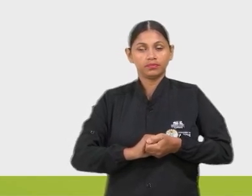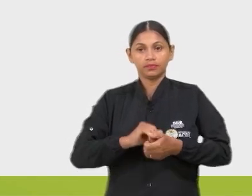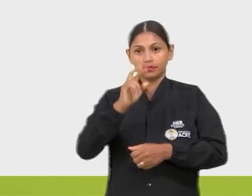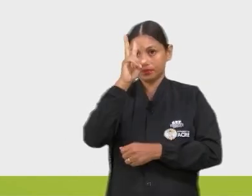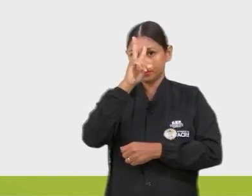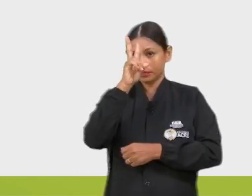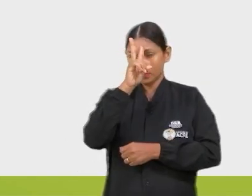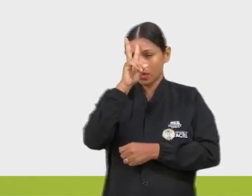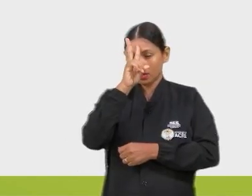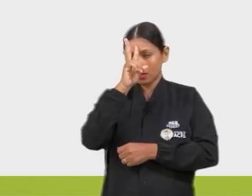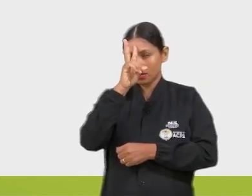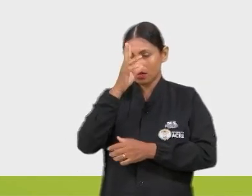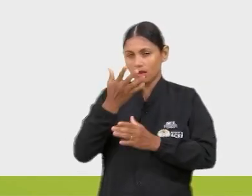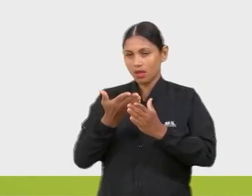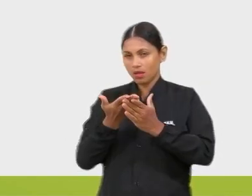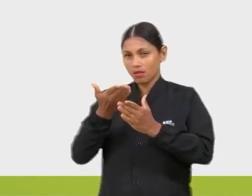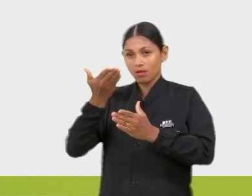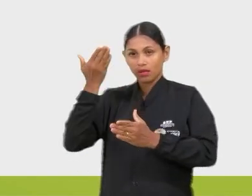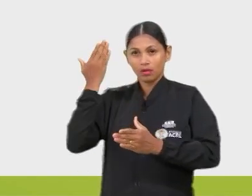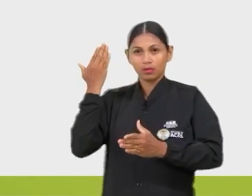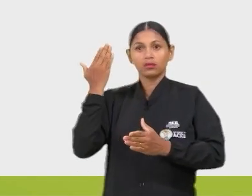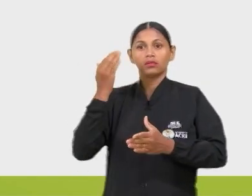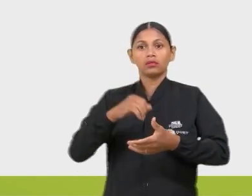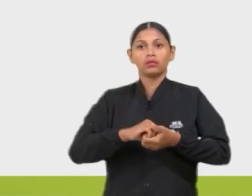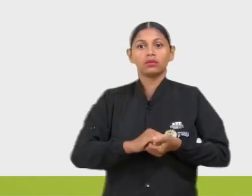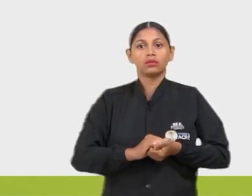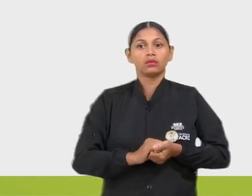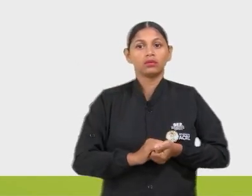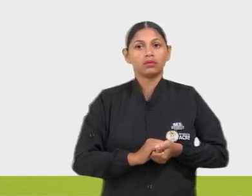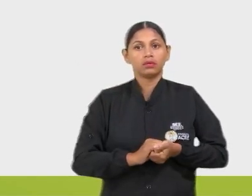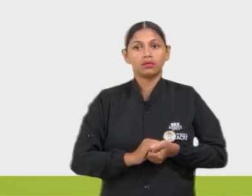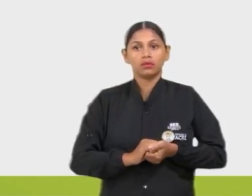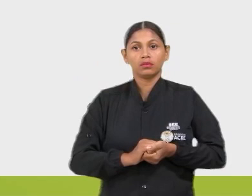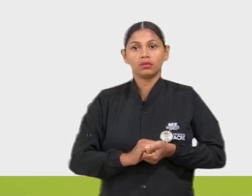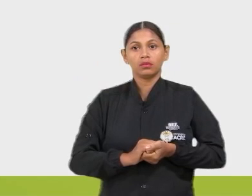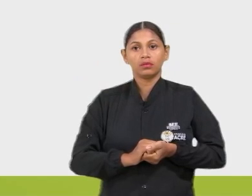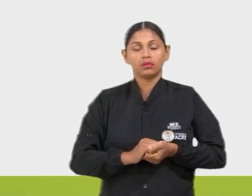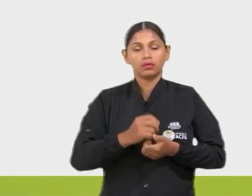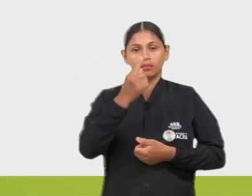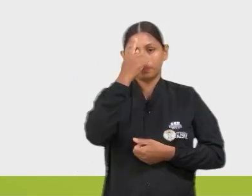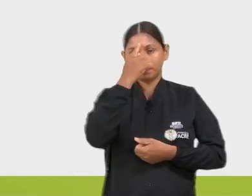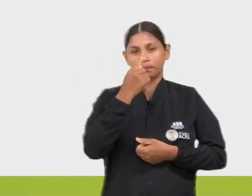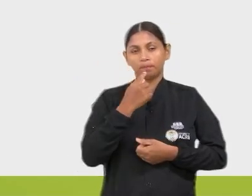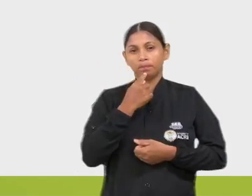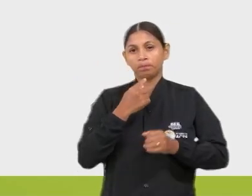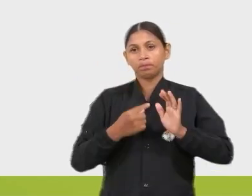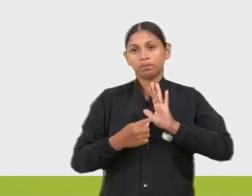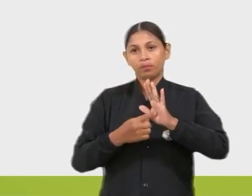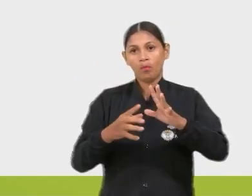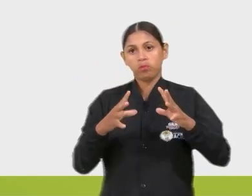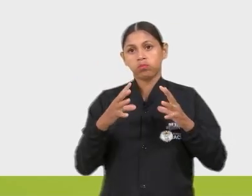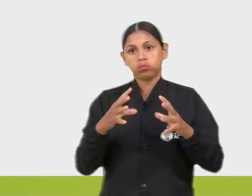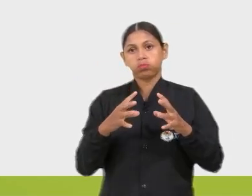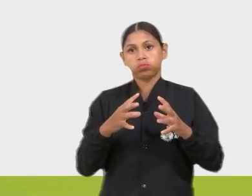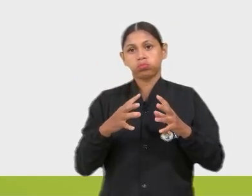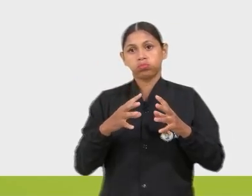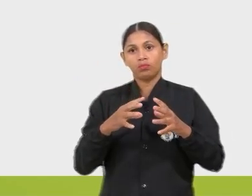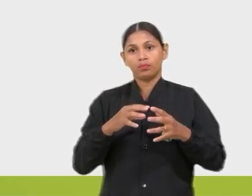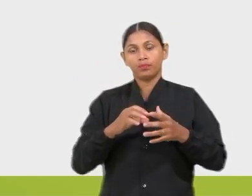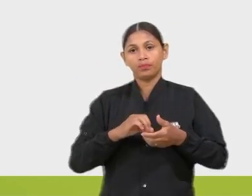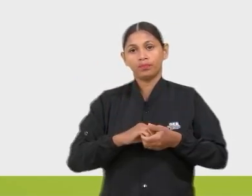de revolução, né? Lá no módulo 1, tá? Isso aqui é a imagem geradora, que vai gerar a esfera. Revolução, módulo de